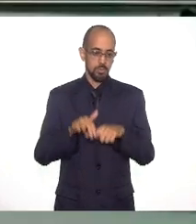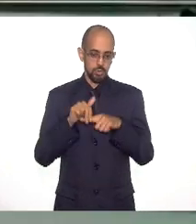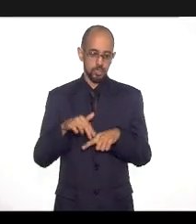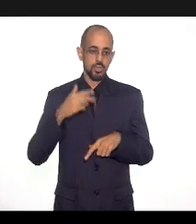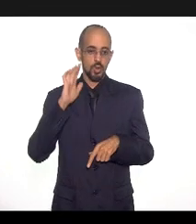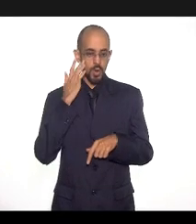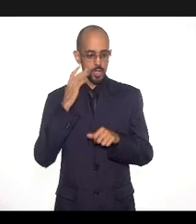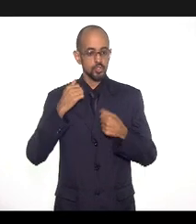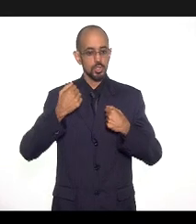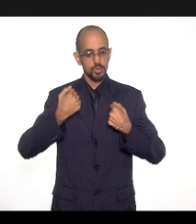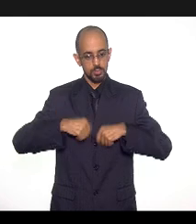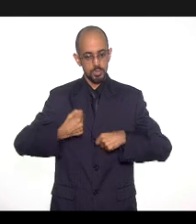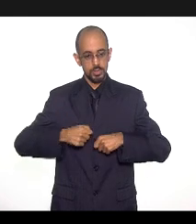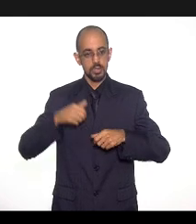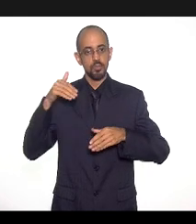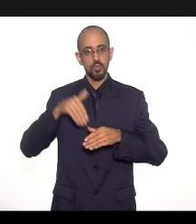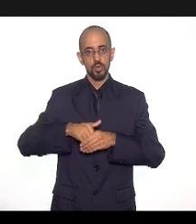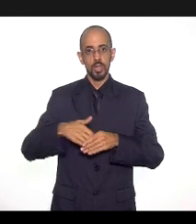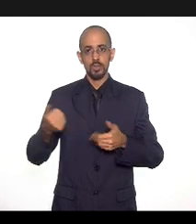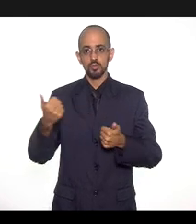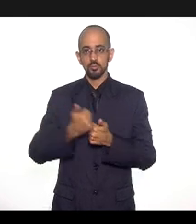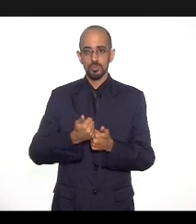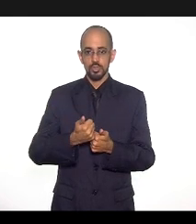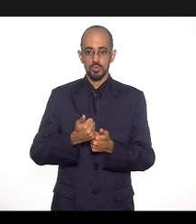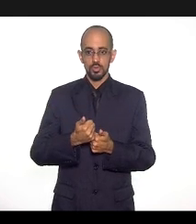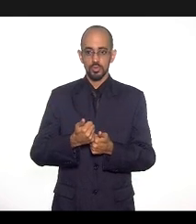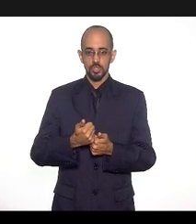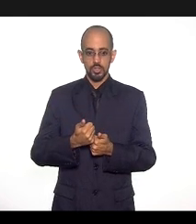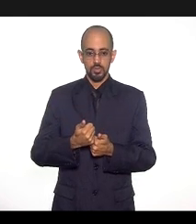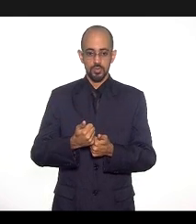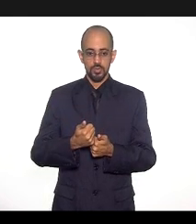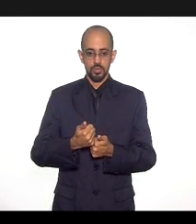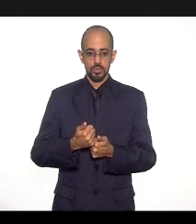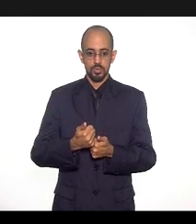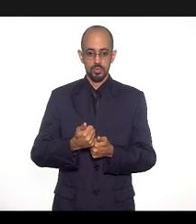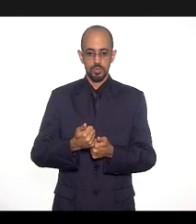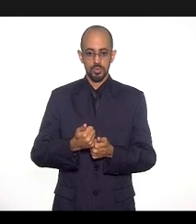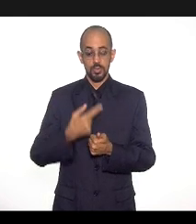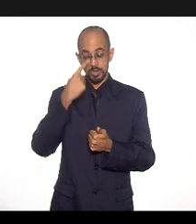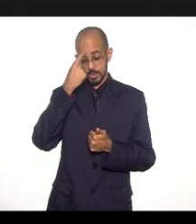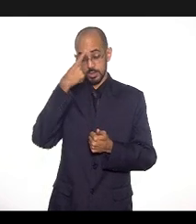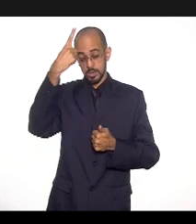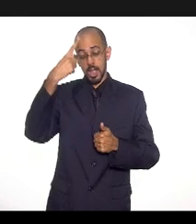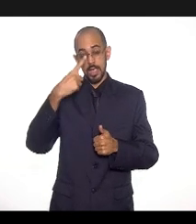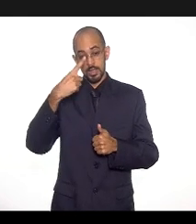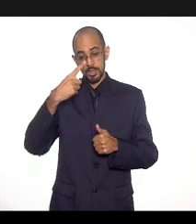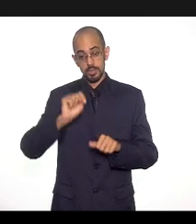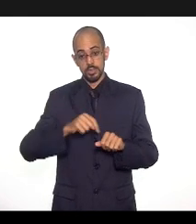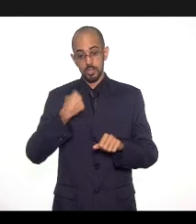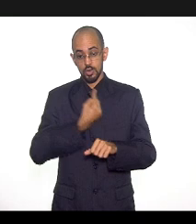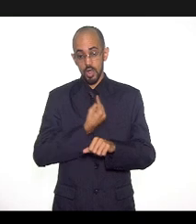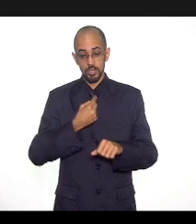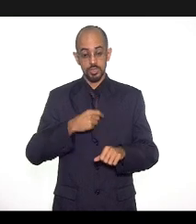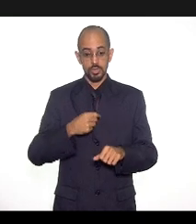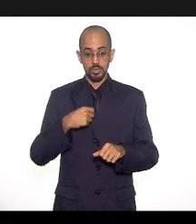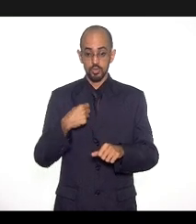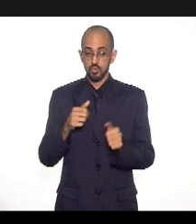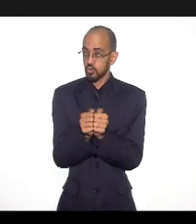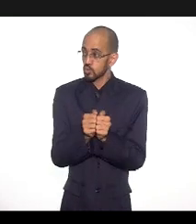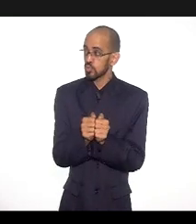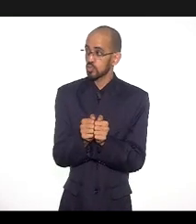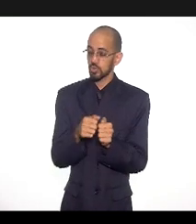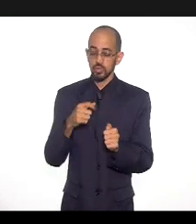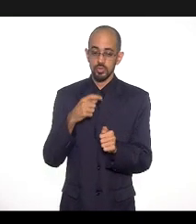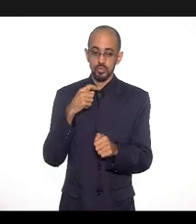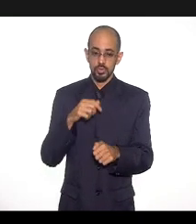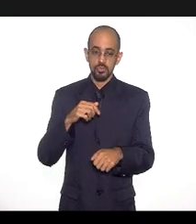substitutivo, disciplinando da melhor forma possível, como as ideias aqui estão apontando, e aí aglutina todo mundo. Na minha opinião, concordo. É a